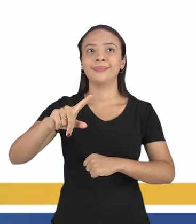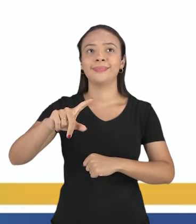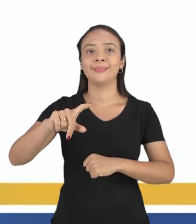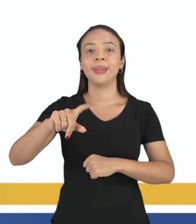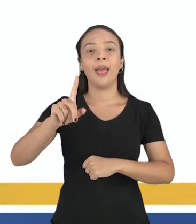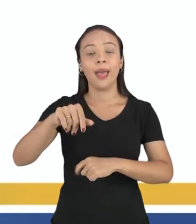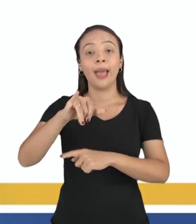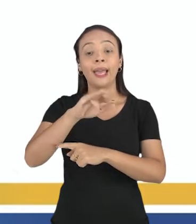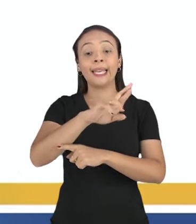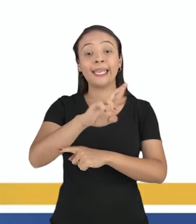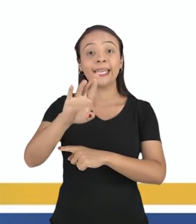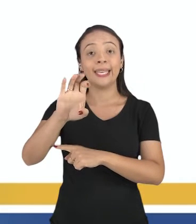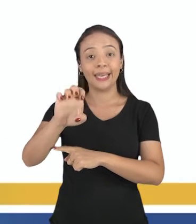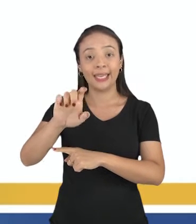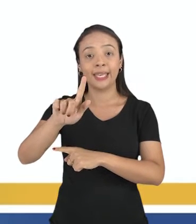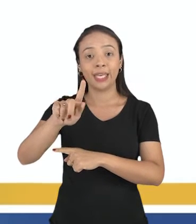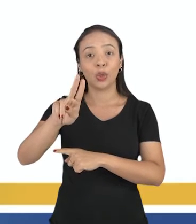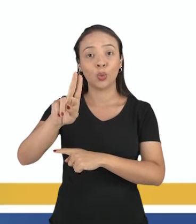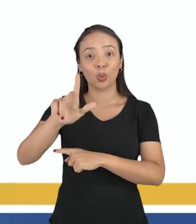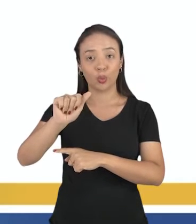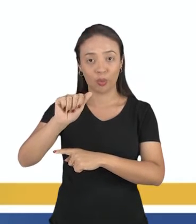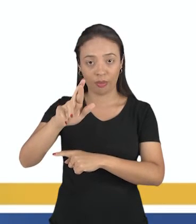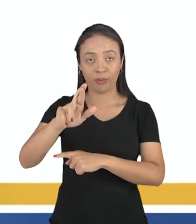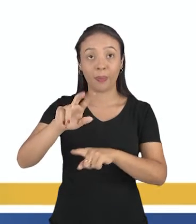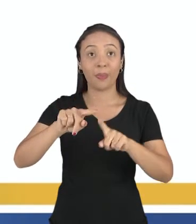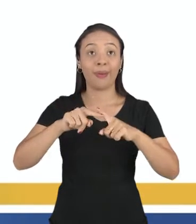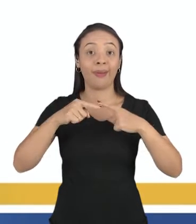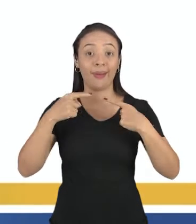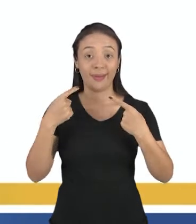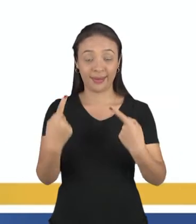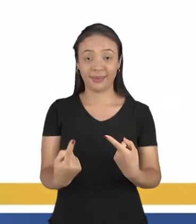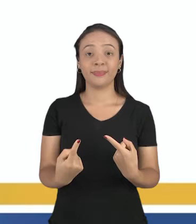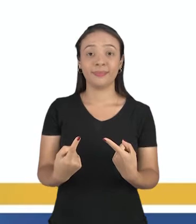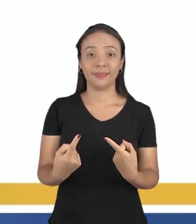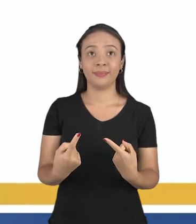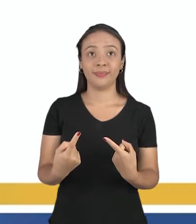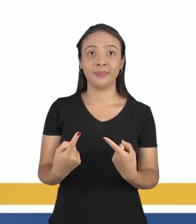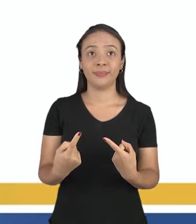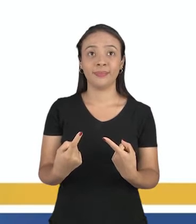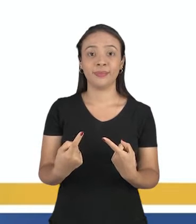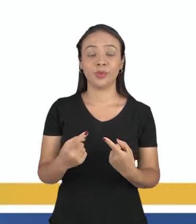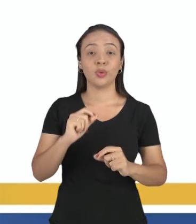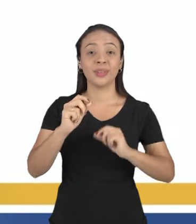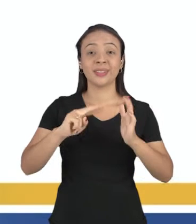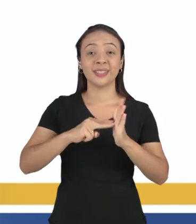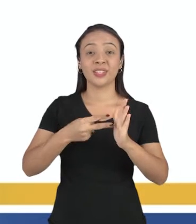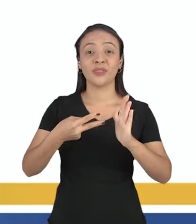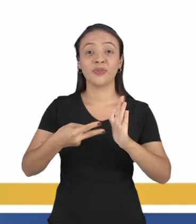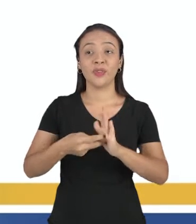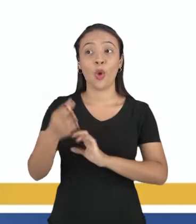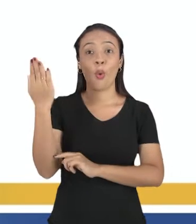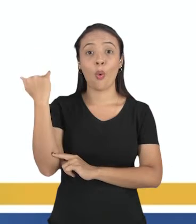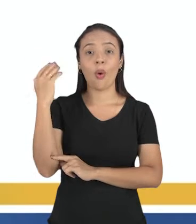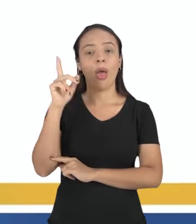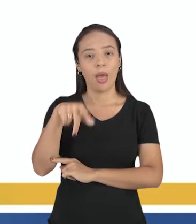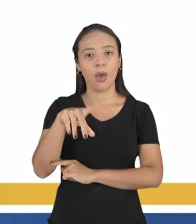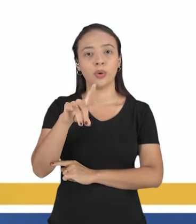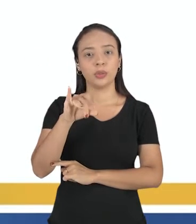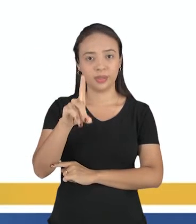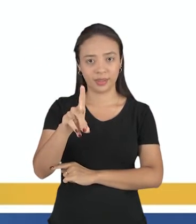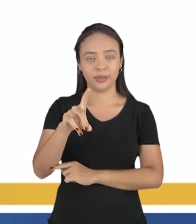verbo irregular, ficaria went. Mas o que indica que ele está no passado é o